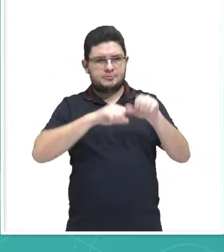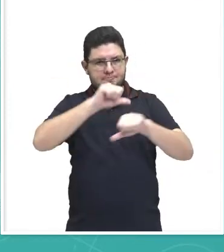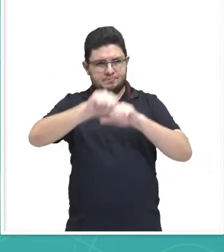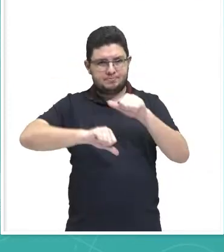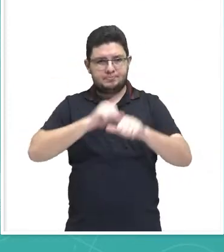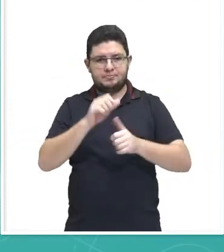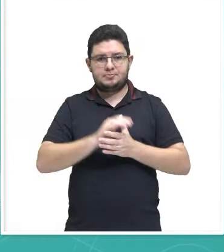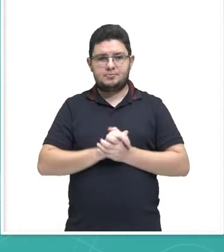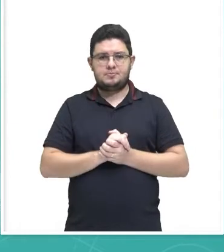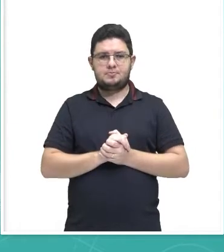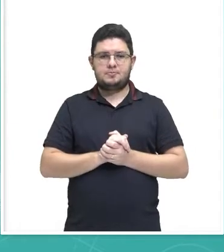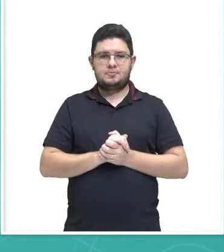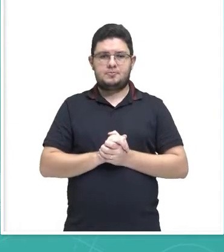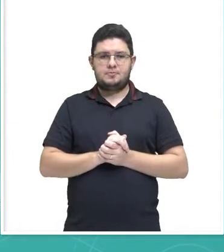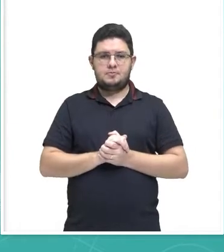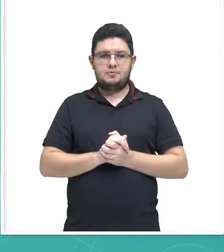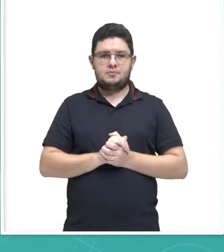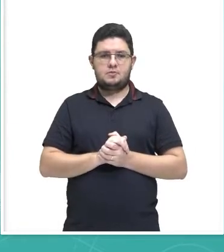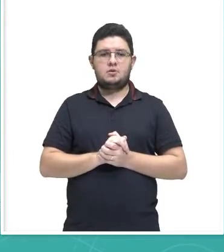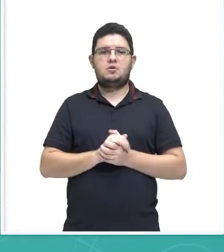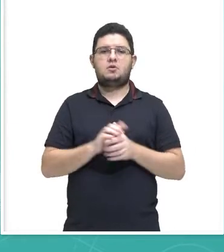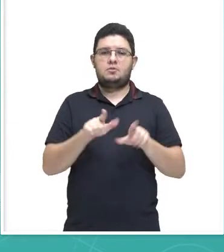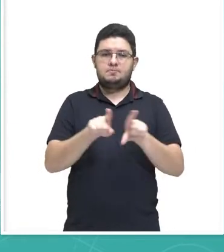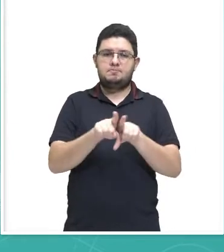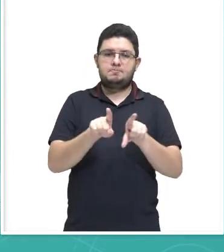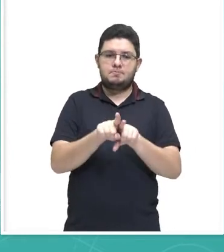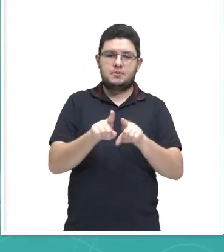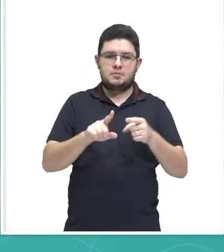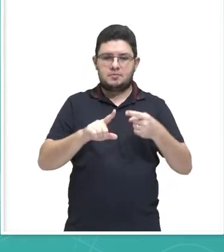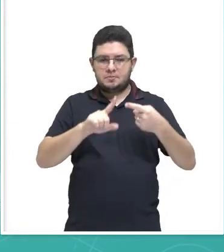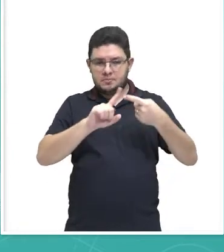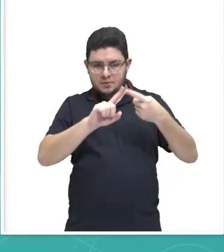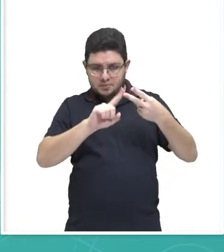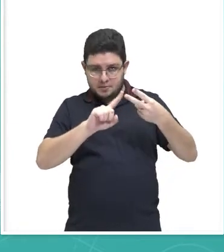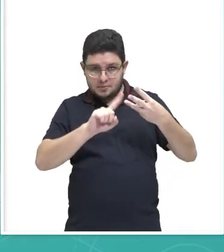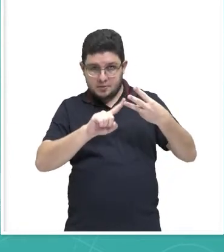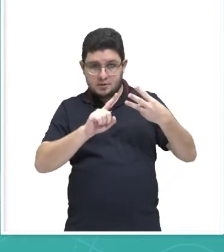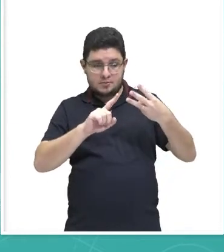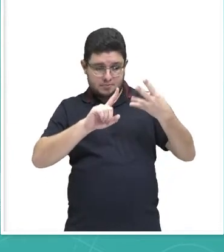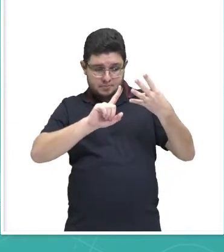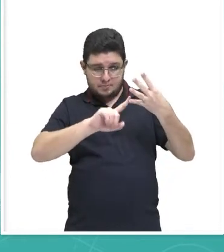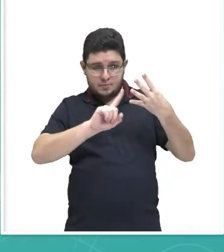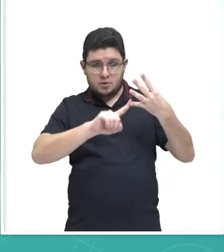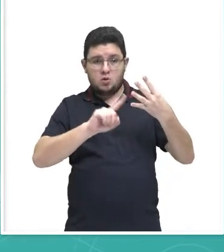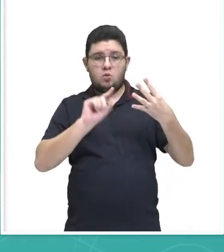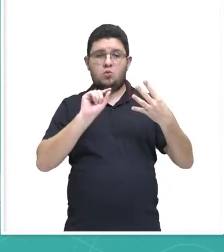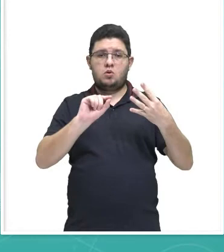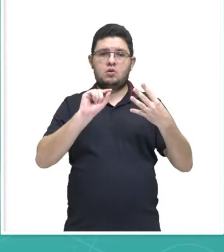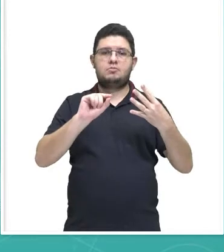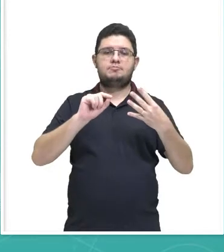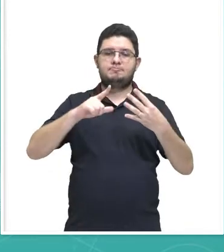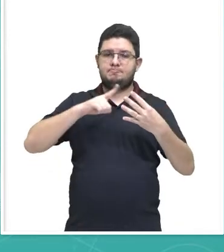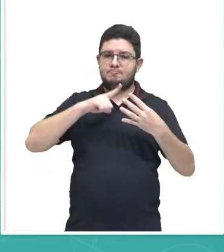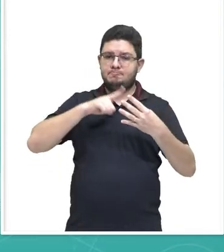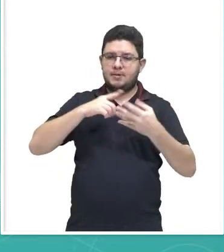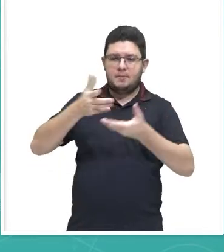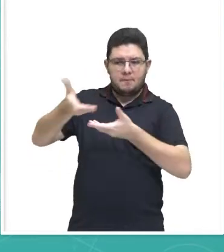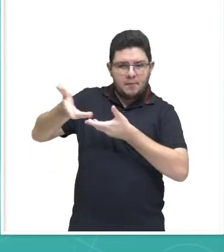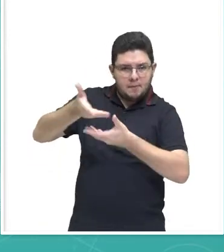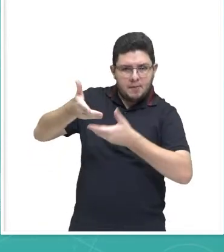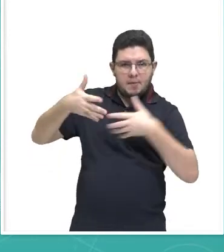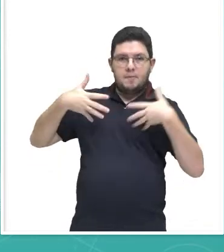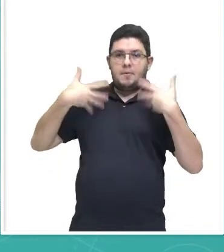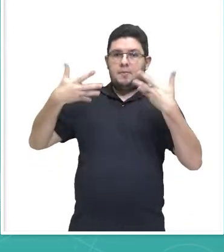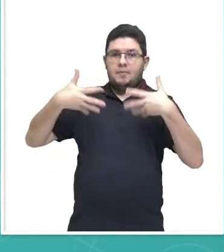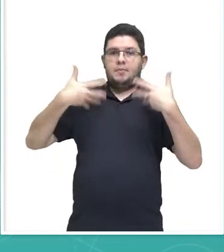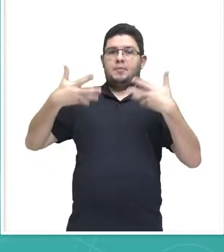Modificar. Bom, outra característica relacionada aos jogos é o entretenimento, ou seja,